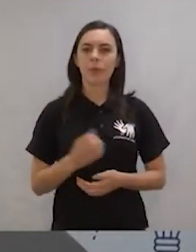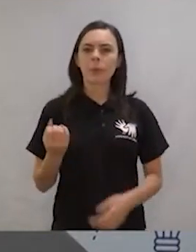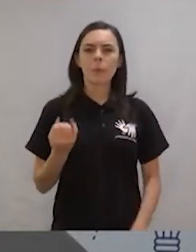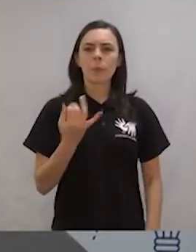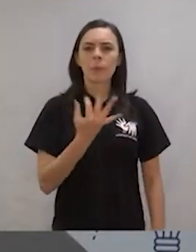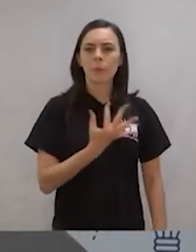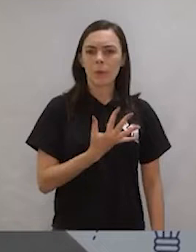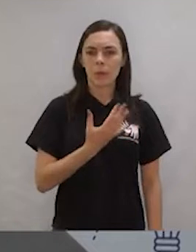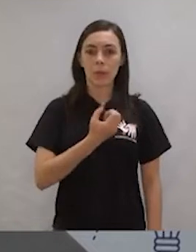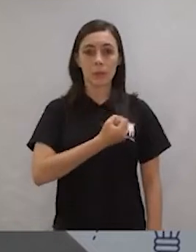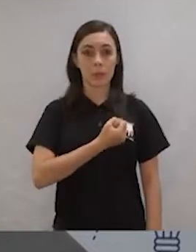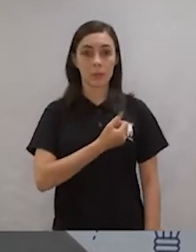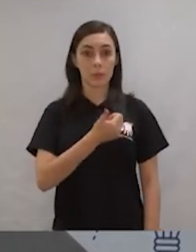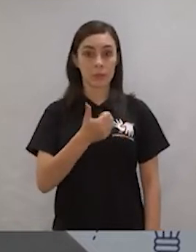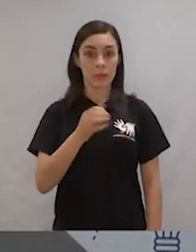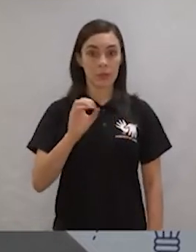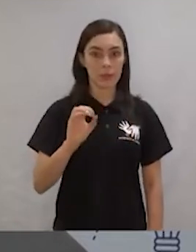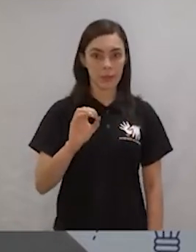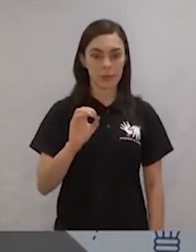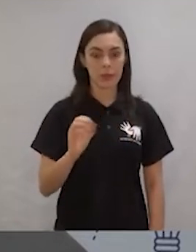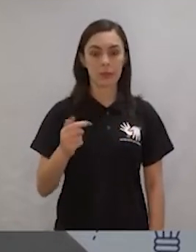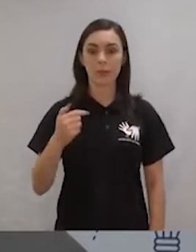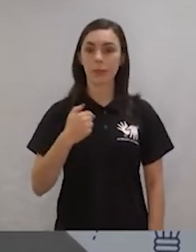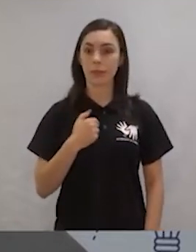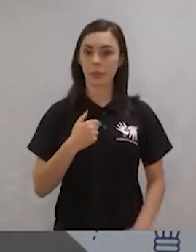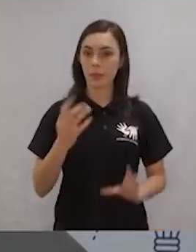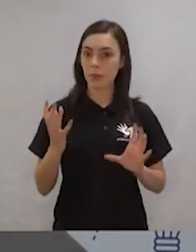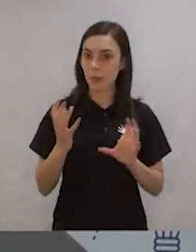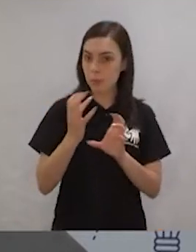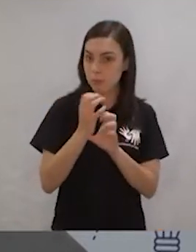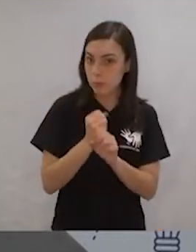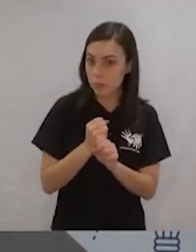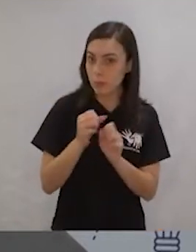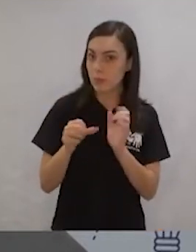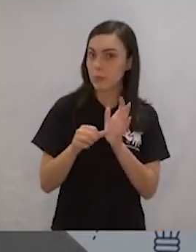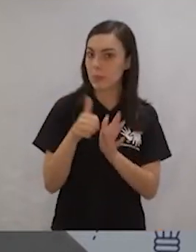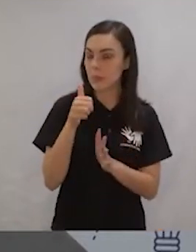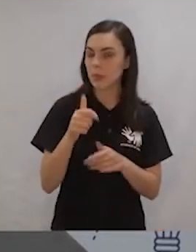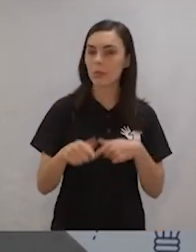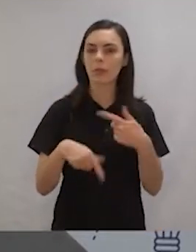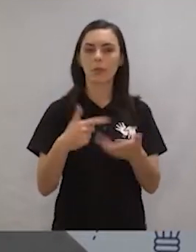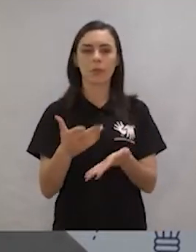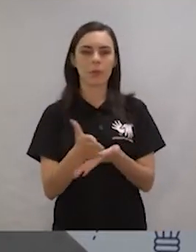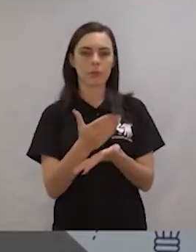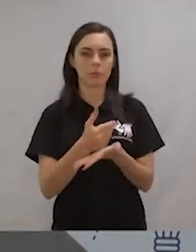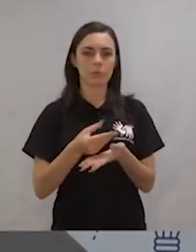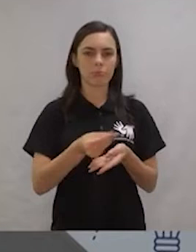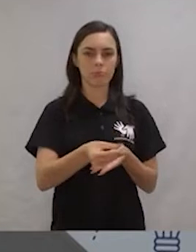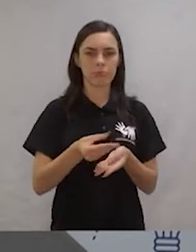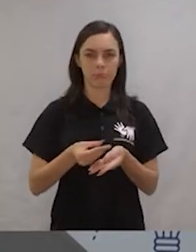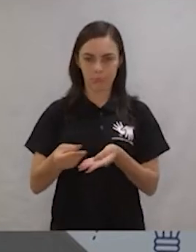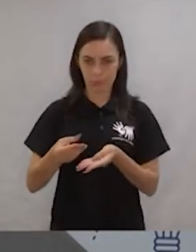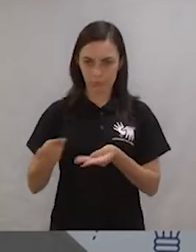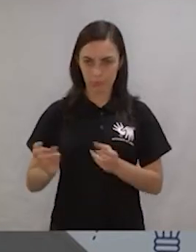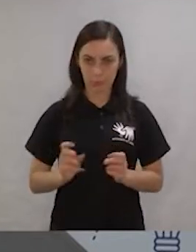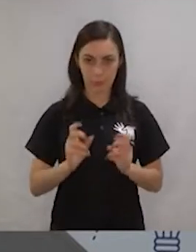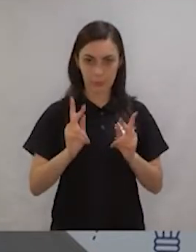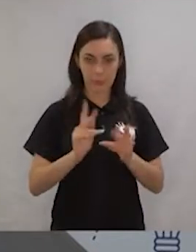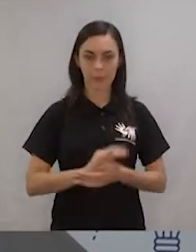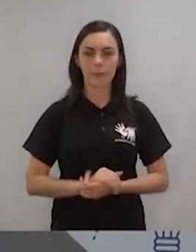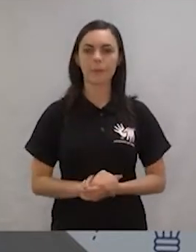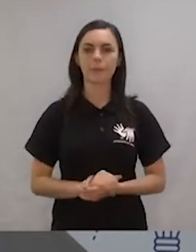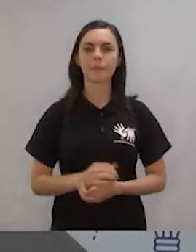quantidade número 10. Vamos lá? Então, eu vou colocar ao todo aqui para depois nós fazer, a professora poder fazer a